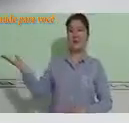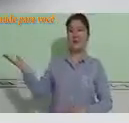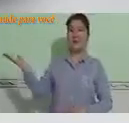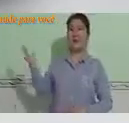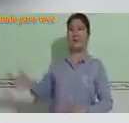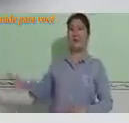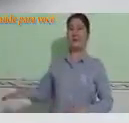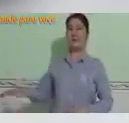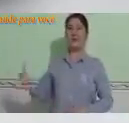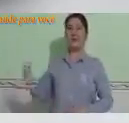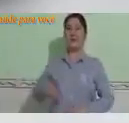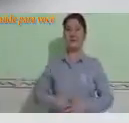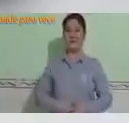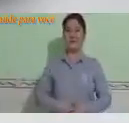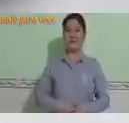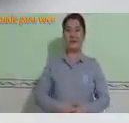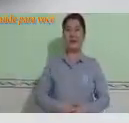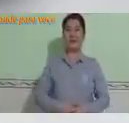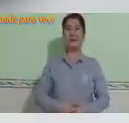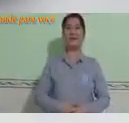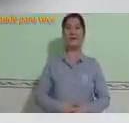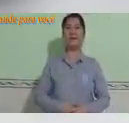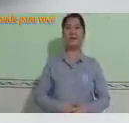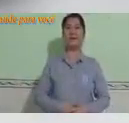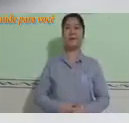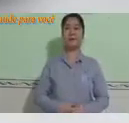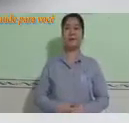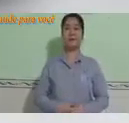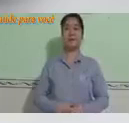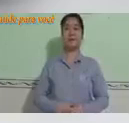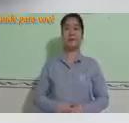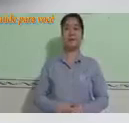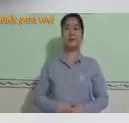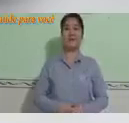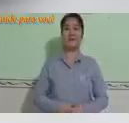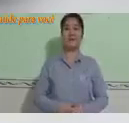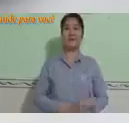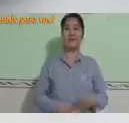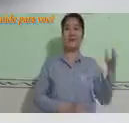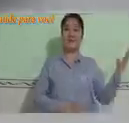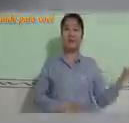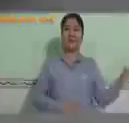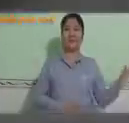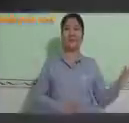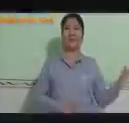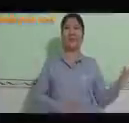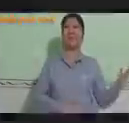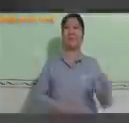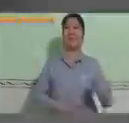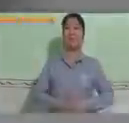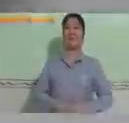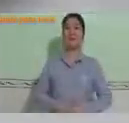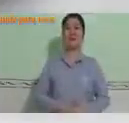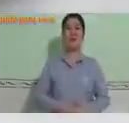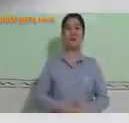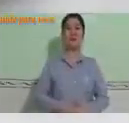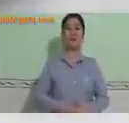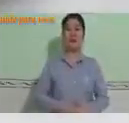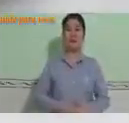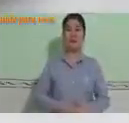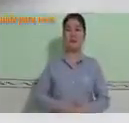Este tipo de terapia deve ser feito por um profissional treinador, e a quantidade de sessões por semana e o tempo de tratamento